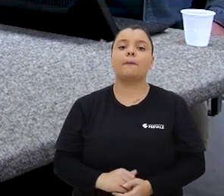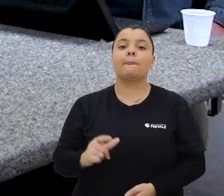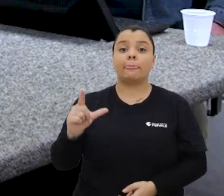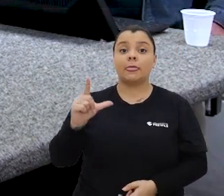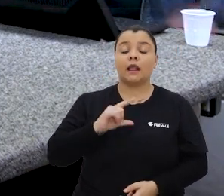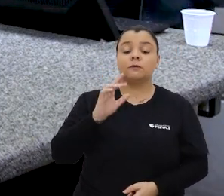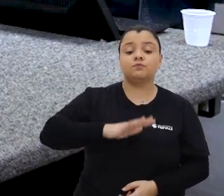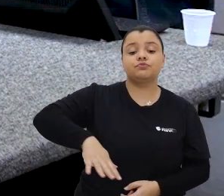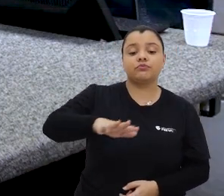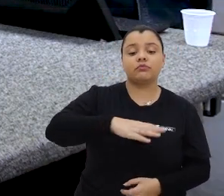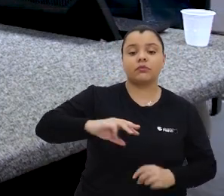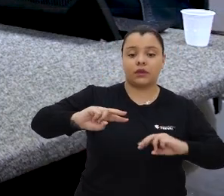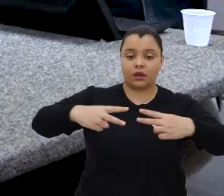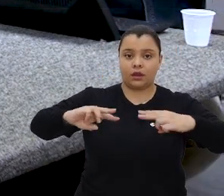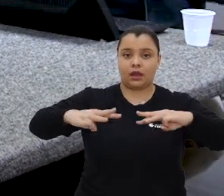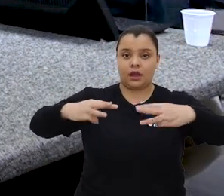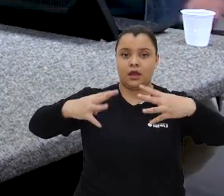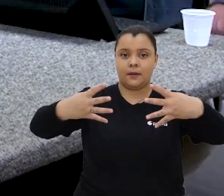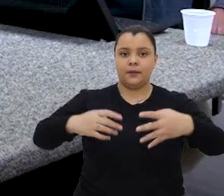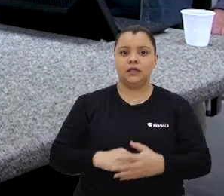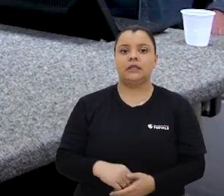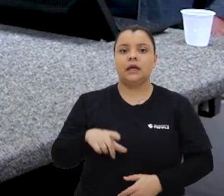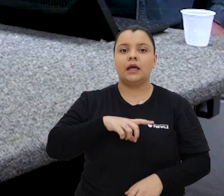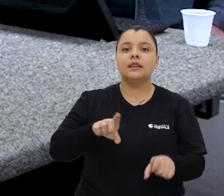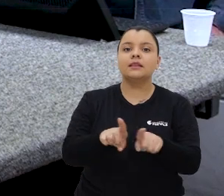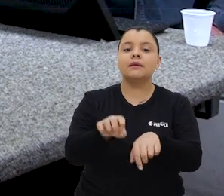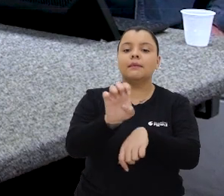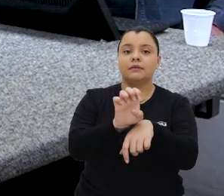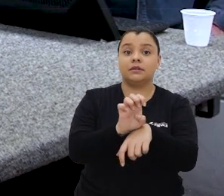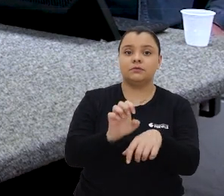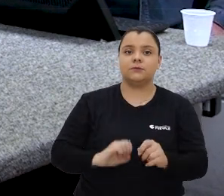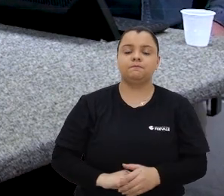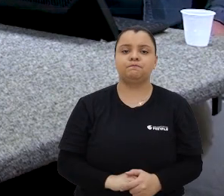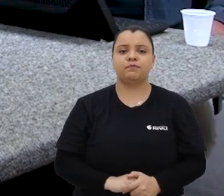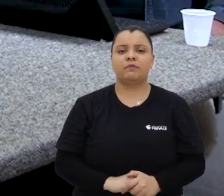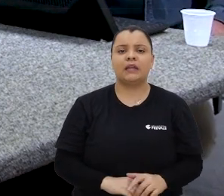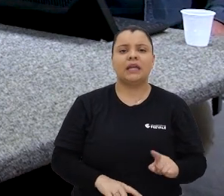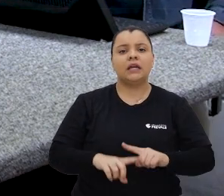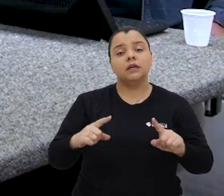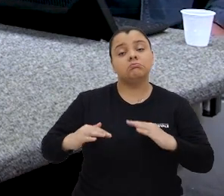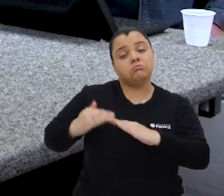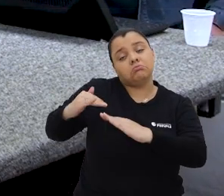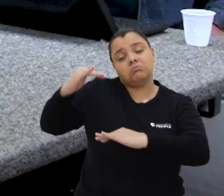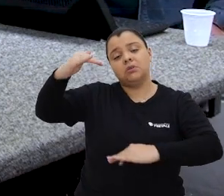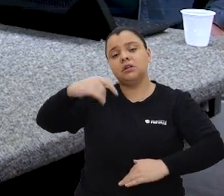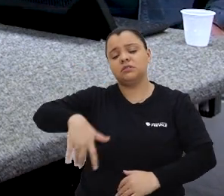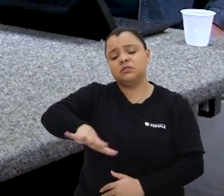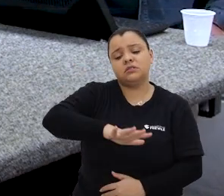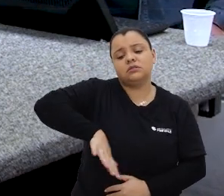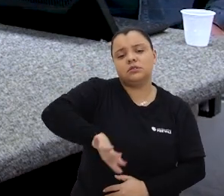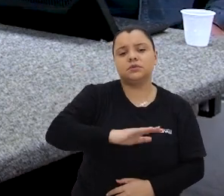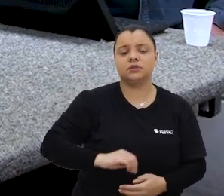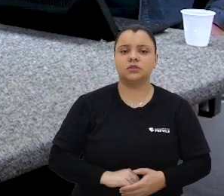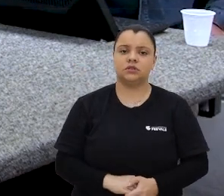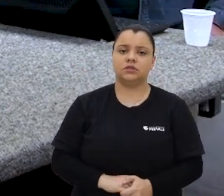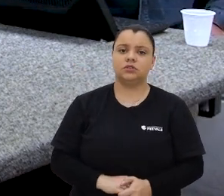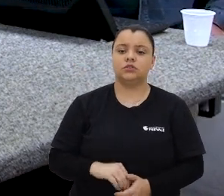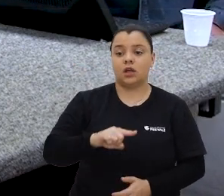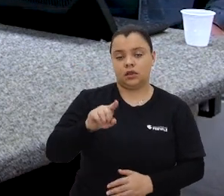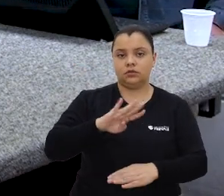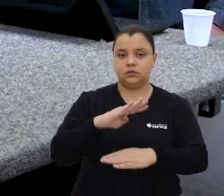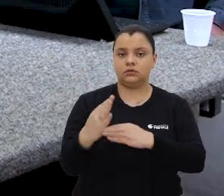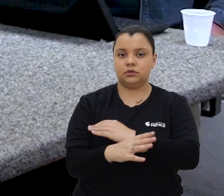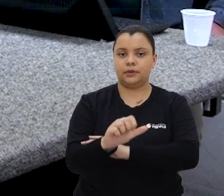campeonato metropolitano muito forte e também o estadual. Mas cresci nesse ambiente, né, ali no bairro